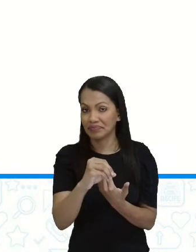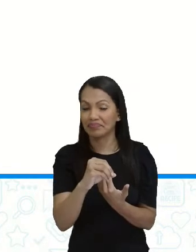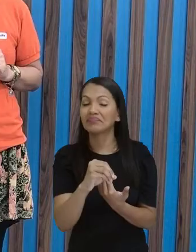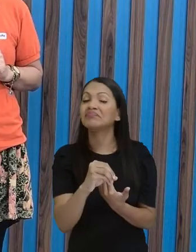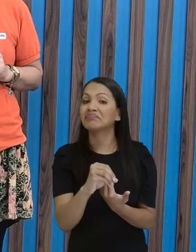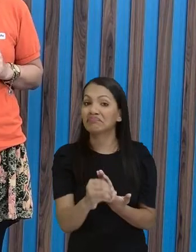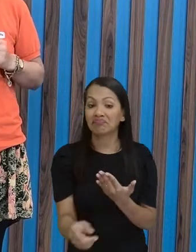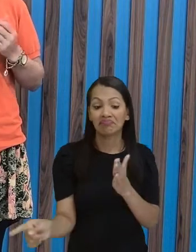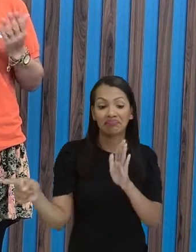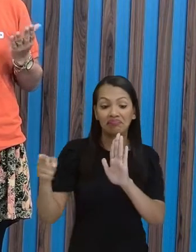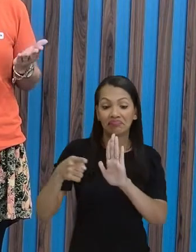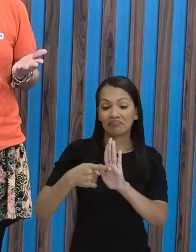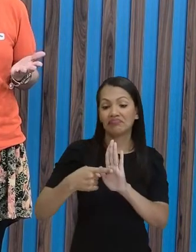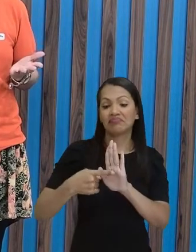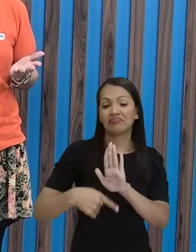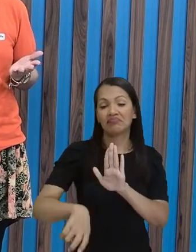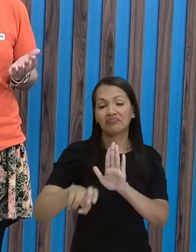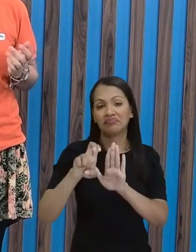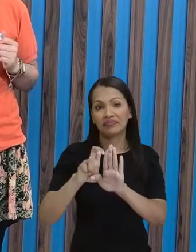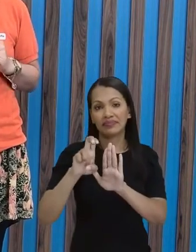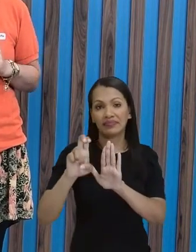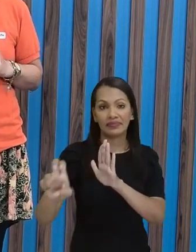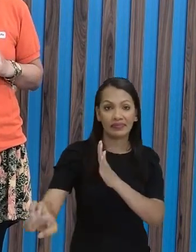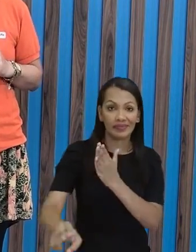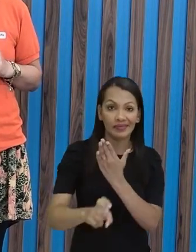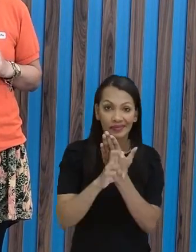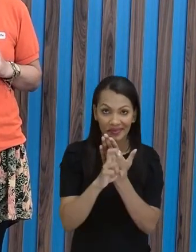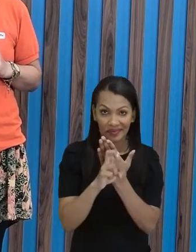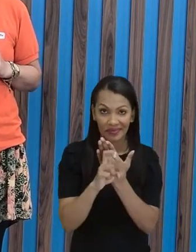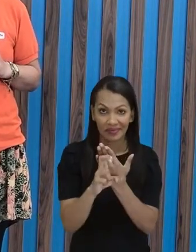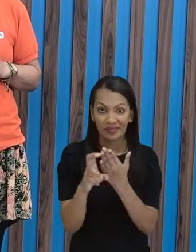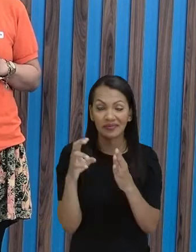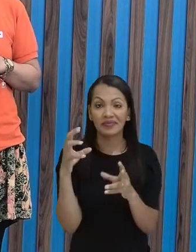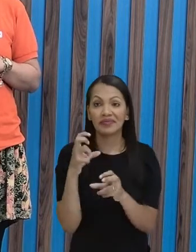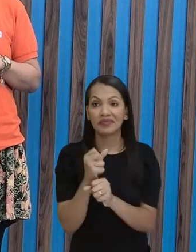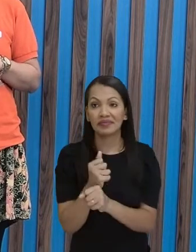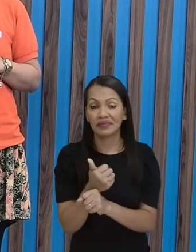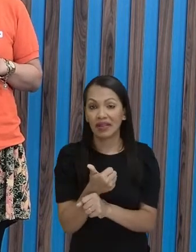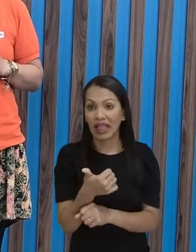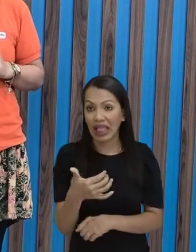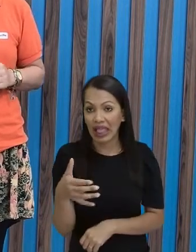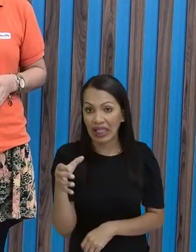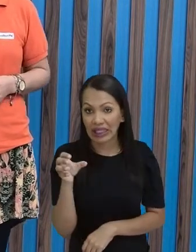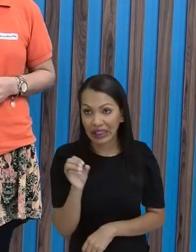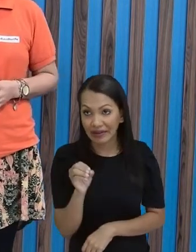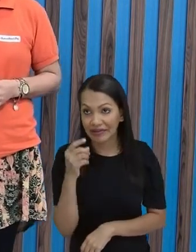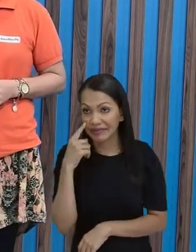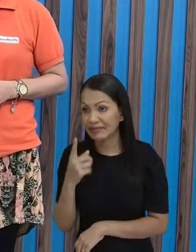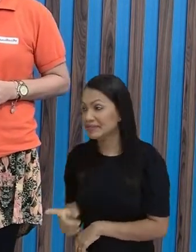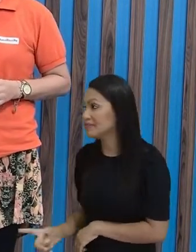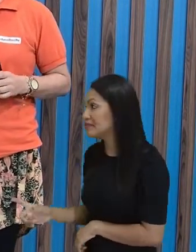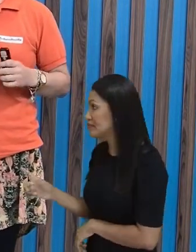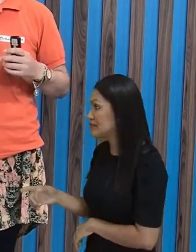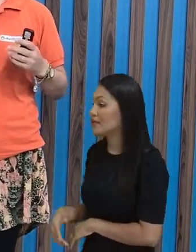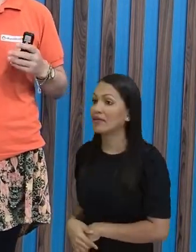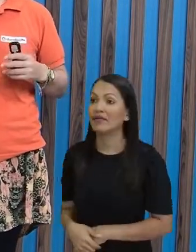10. Olha aí, é uma das formas. Vamos para outra forma. A outra forma a gente vai lá